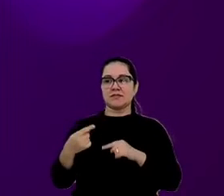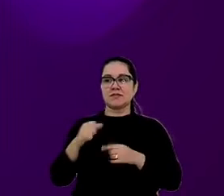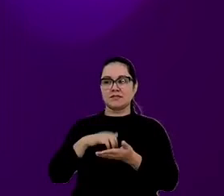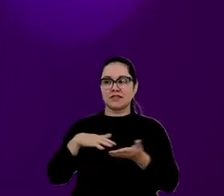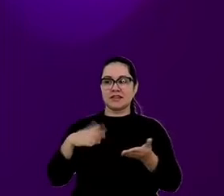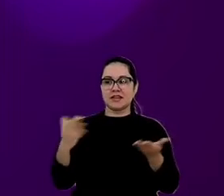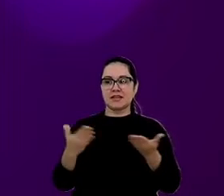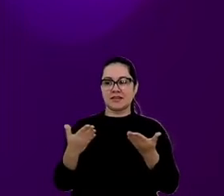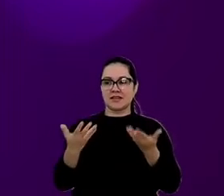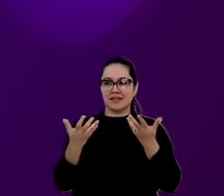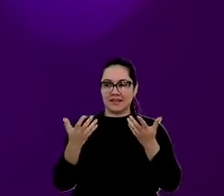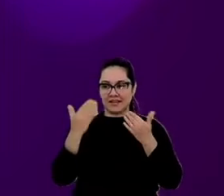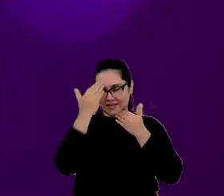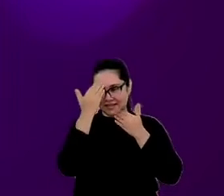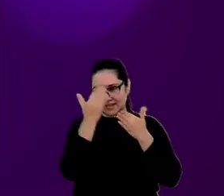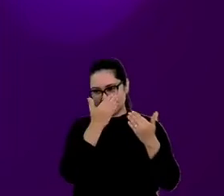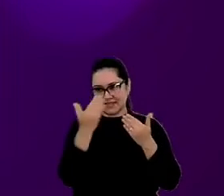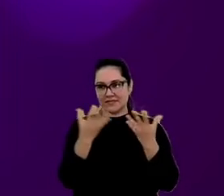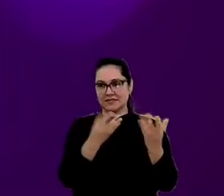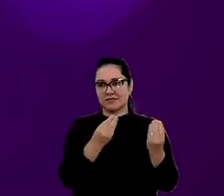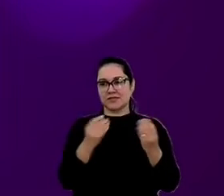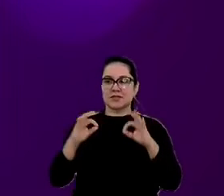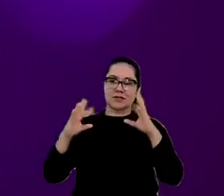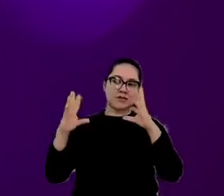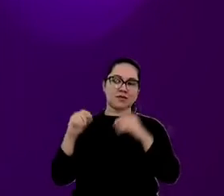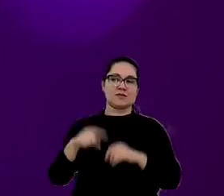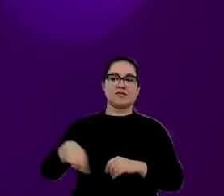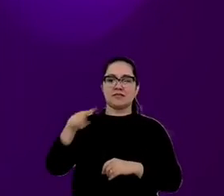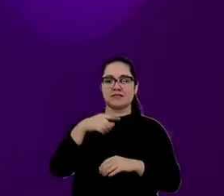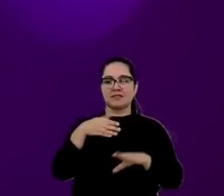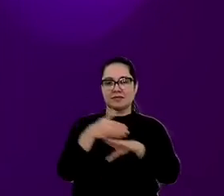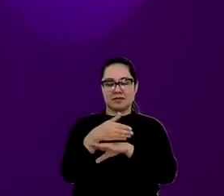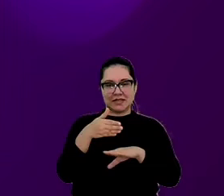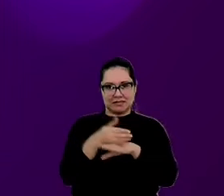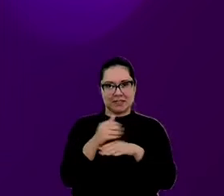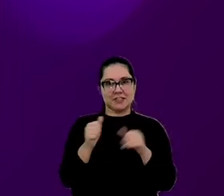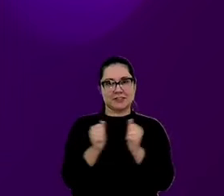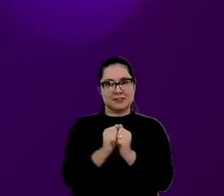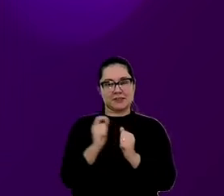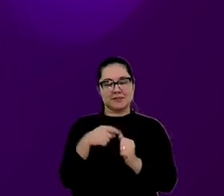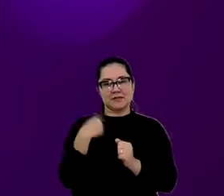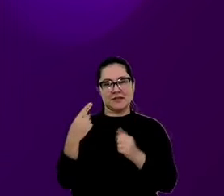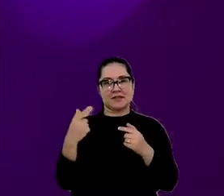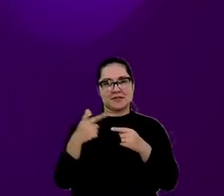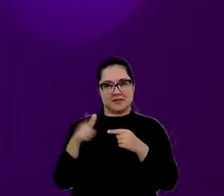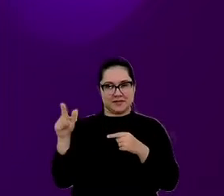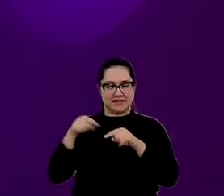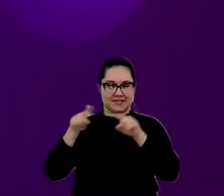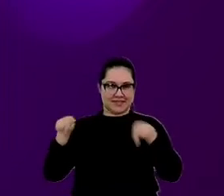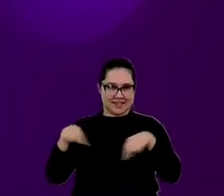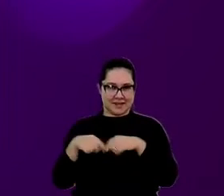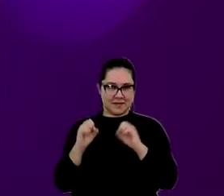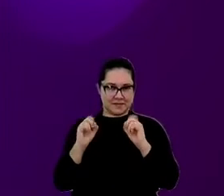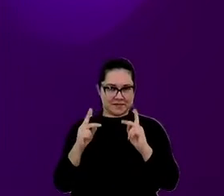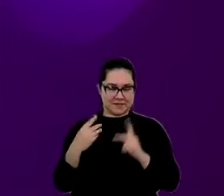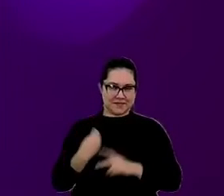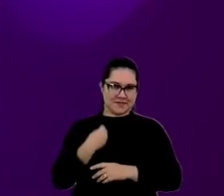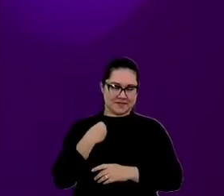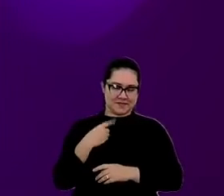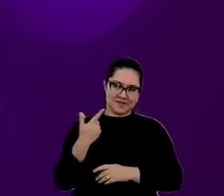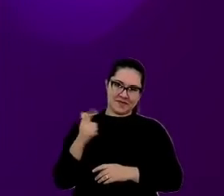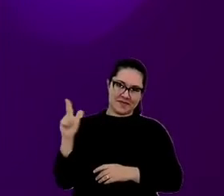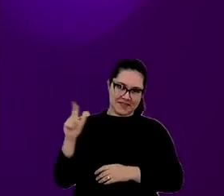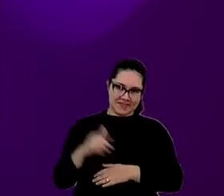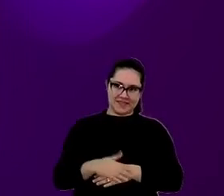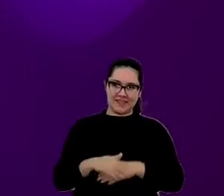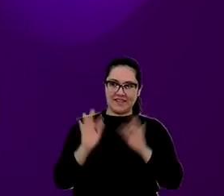mas queria agradecer muitíssimo a todos vocês que participaram conosco e vamos para outra sala viver, então,